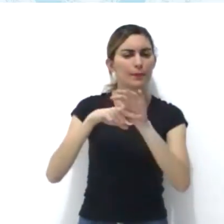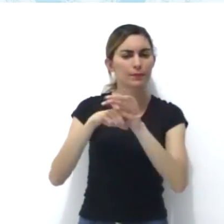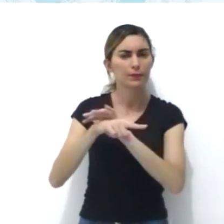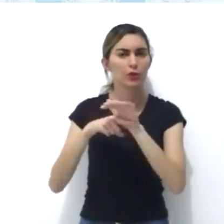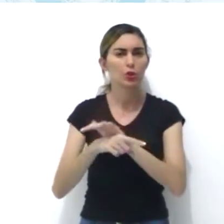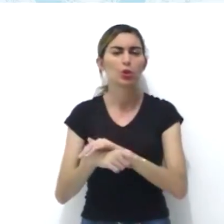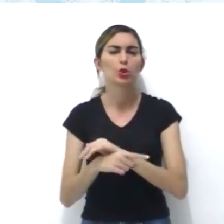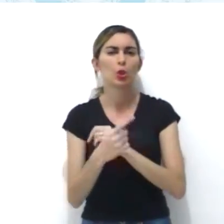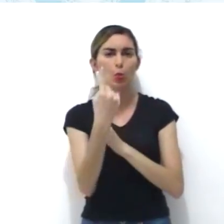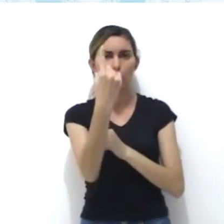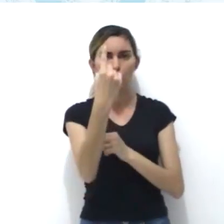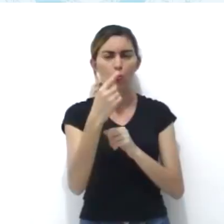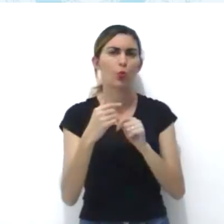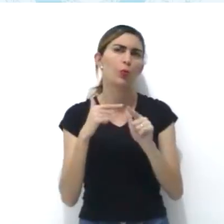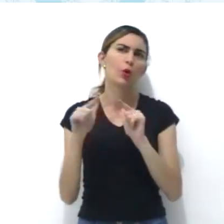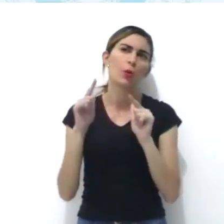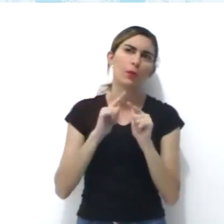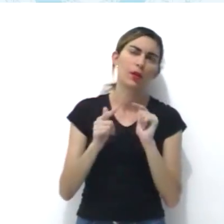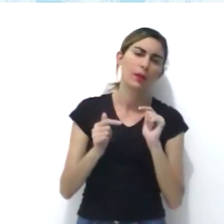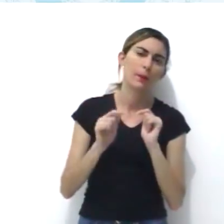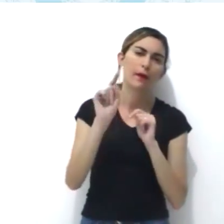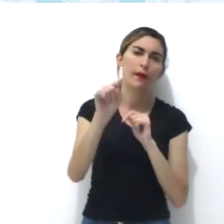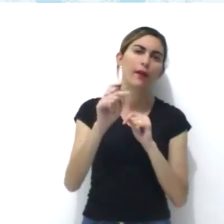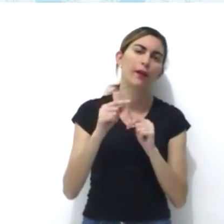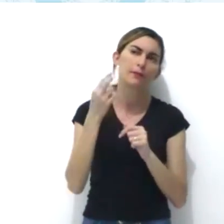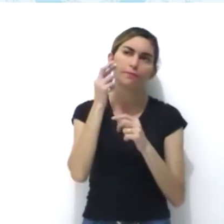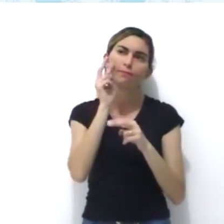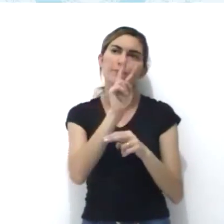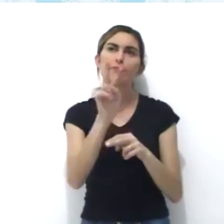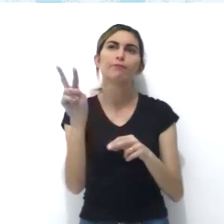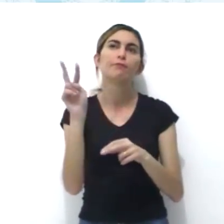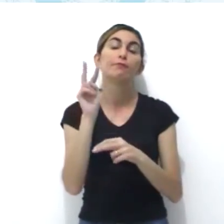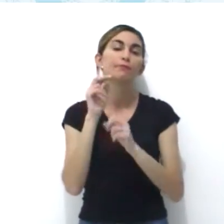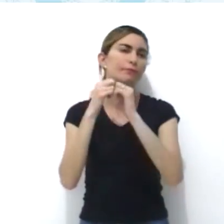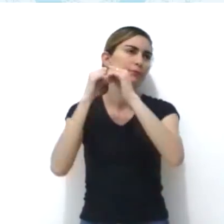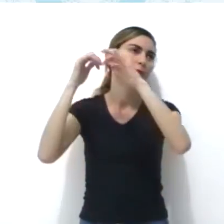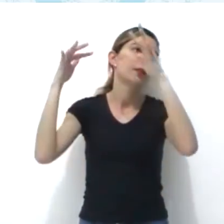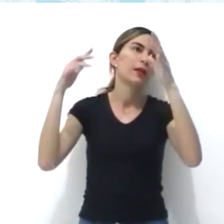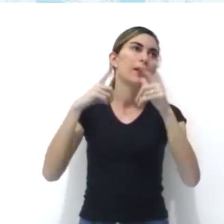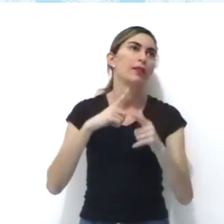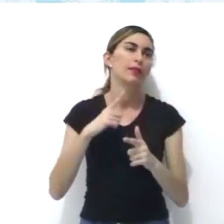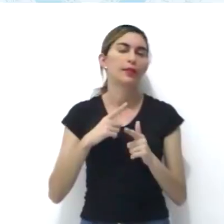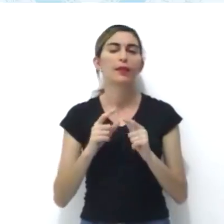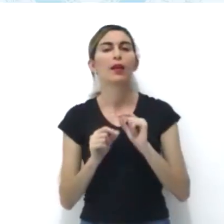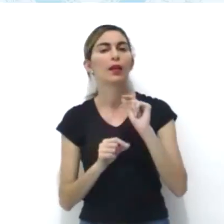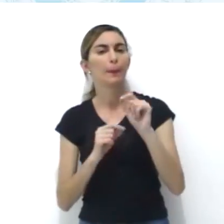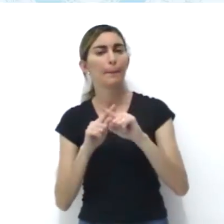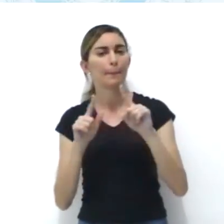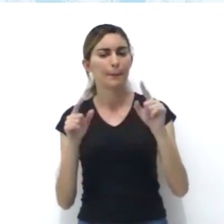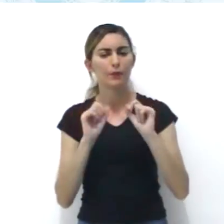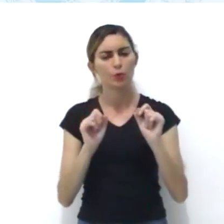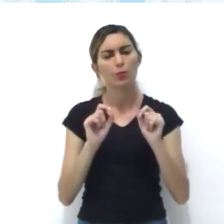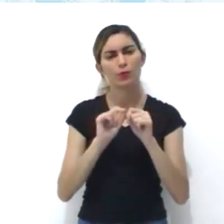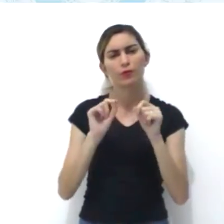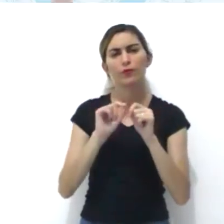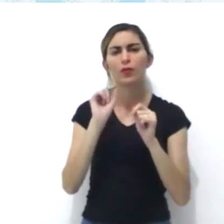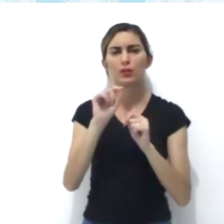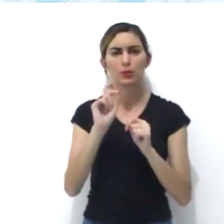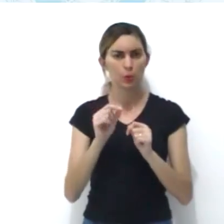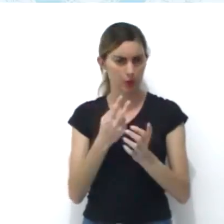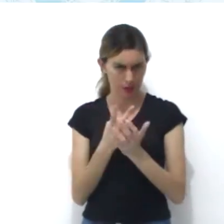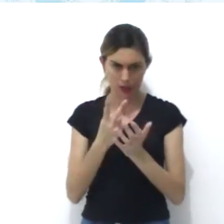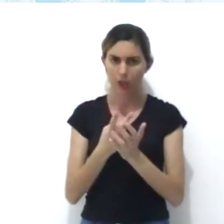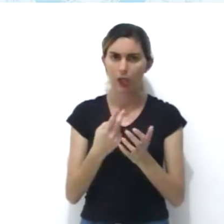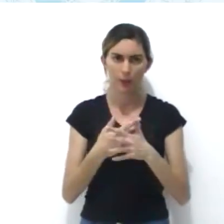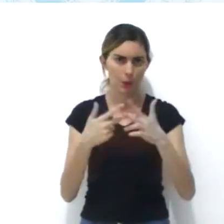uma pesquisa que partiu de uma problemática que ele visualizou. E aí ele tem um produto. Mas eu posso fazer